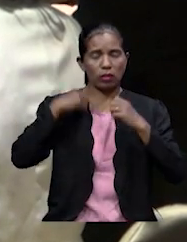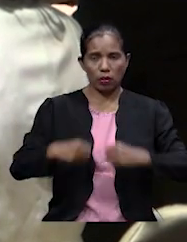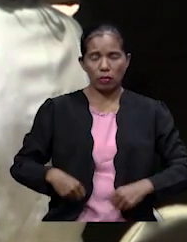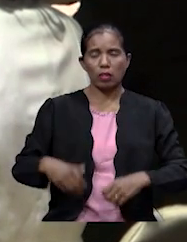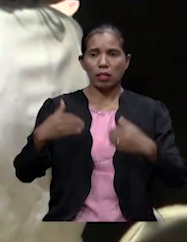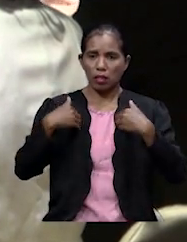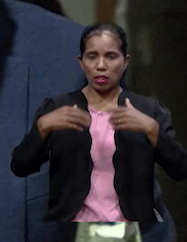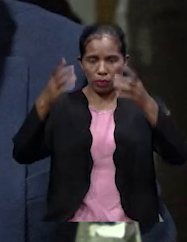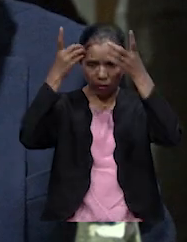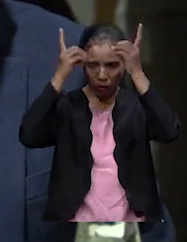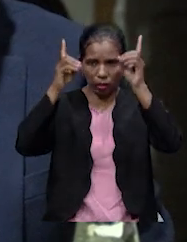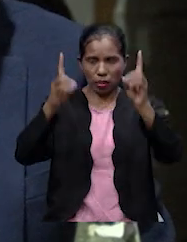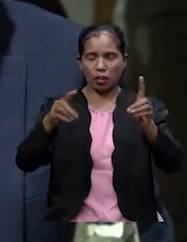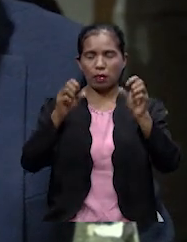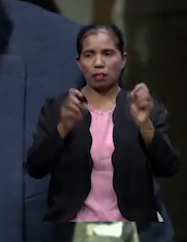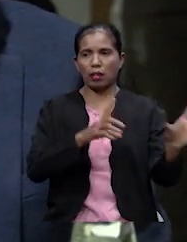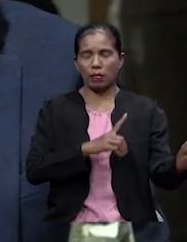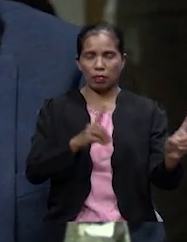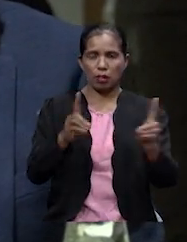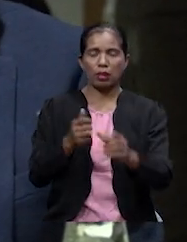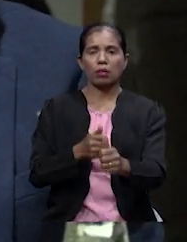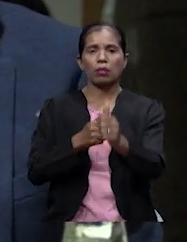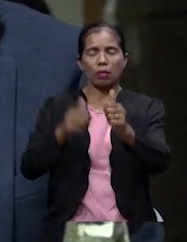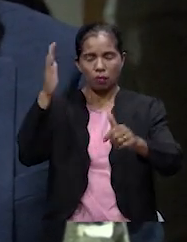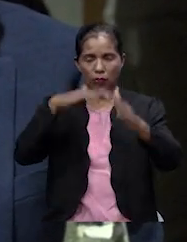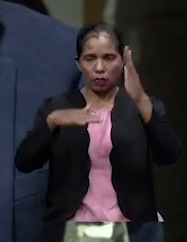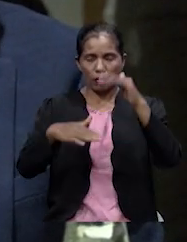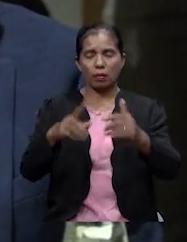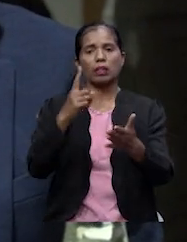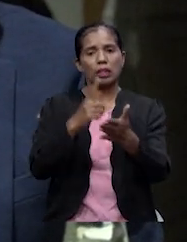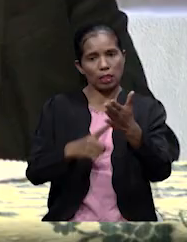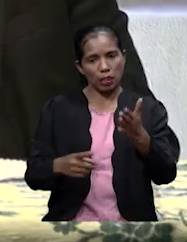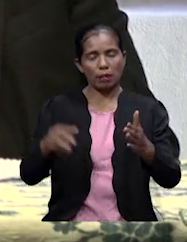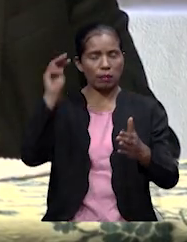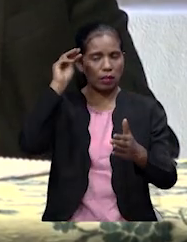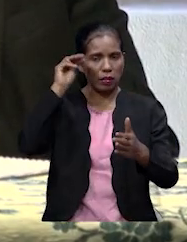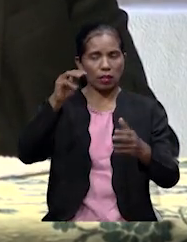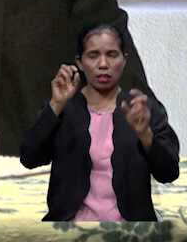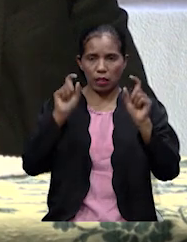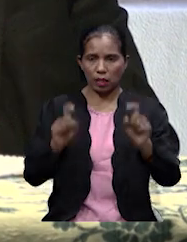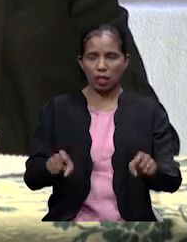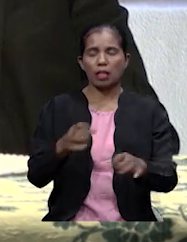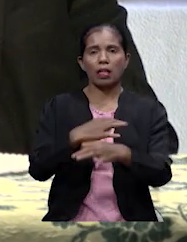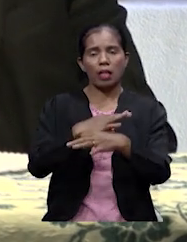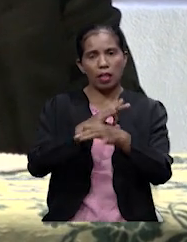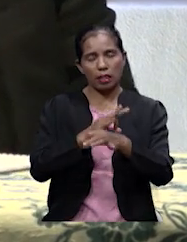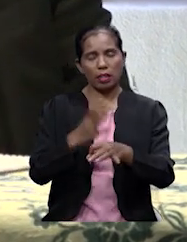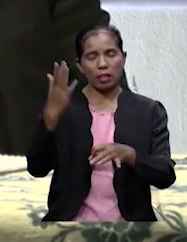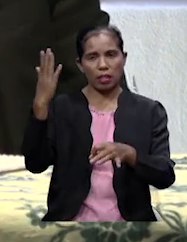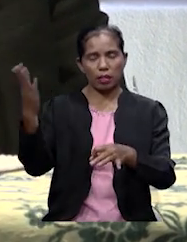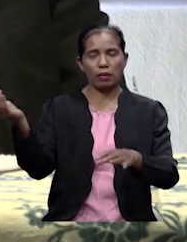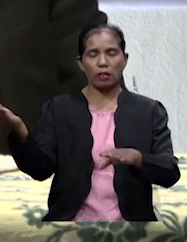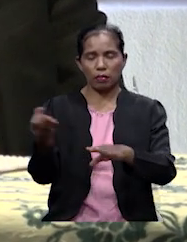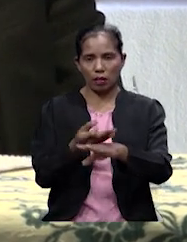decisão, não é, bela implementa o problema, no saída maca Ministério tem que adia e a procedimento para